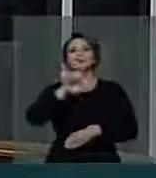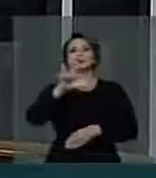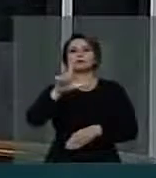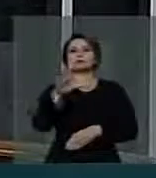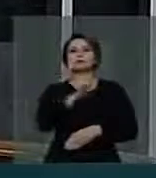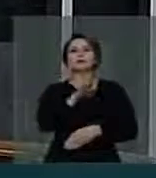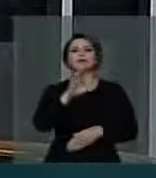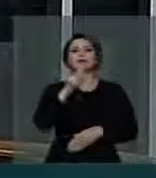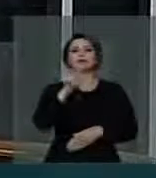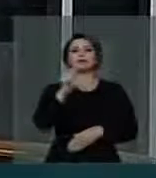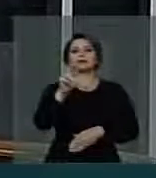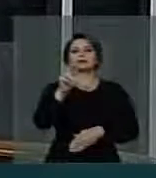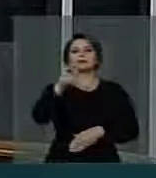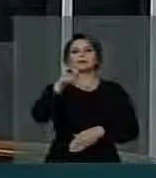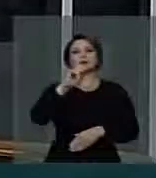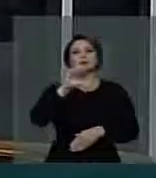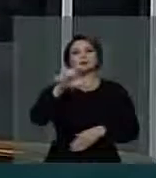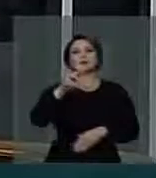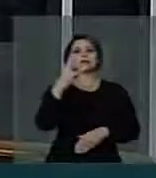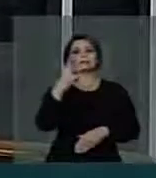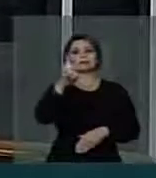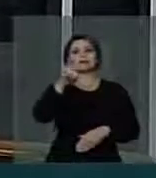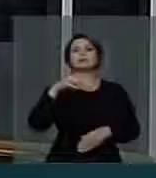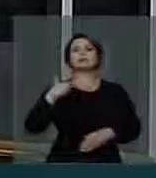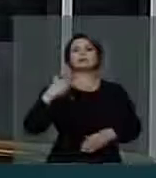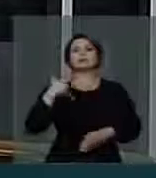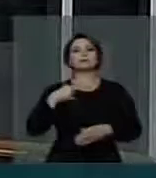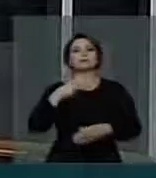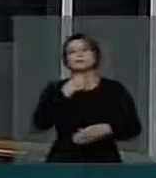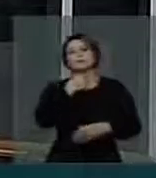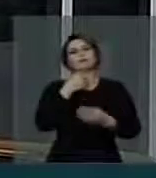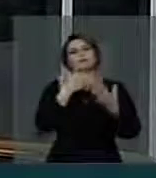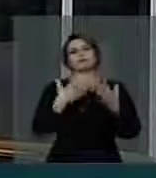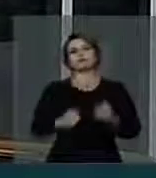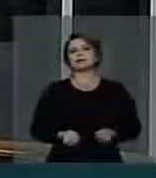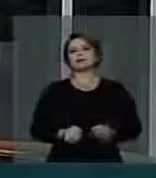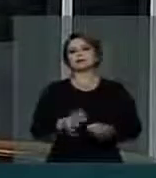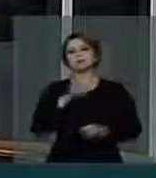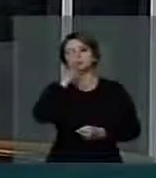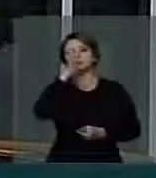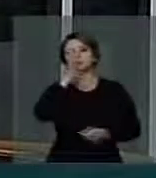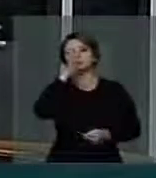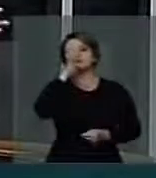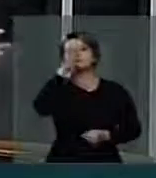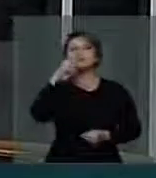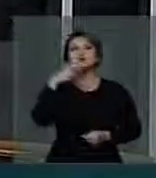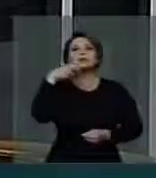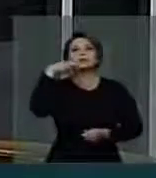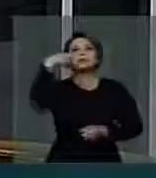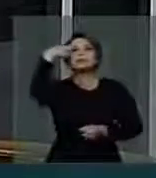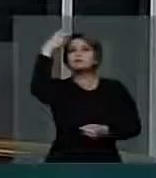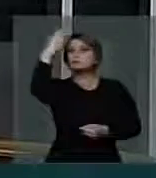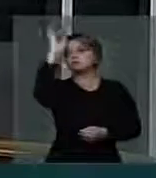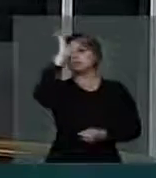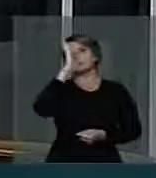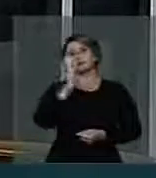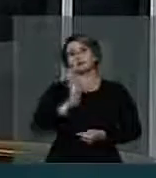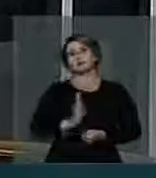de 35 anos. Nós não podemos mais aceitar isso. Isso é uma vergonha para esse